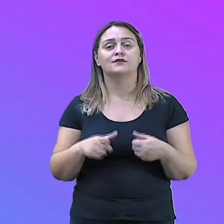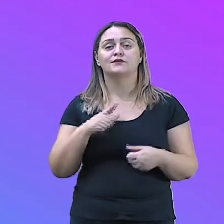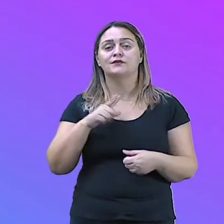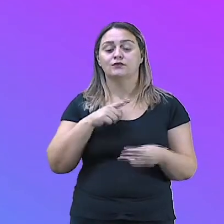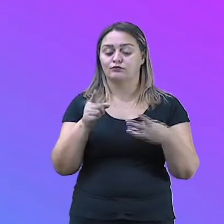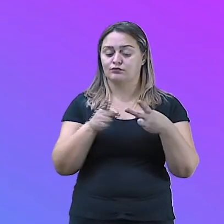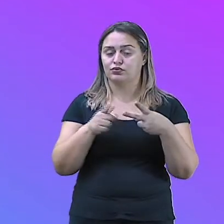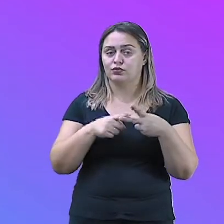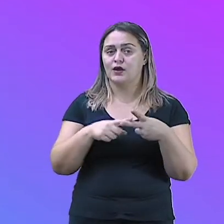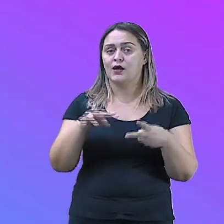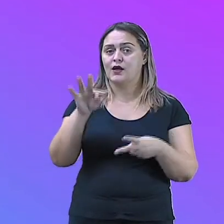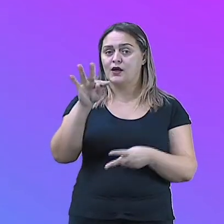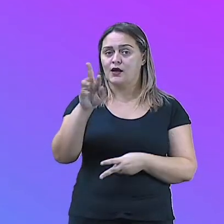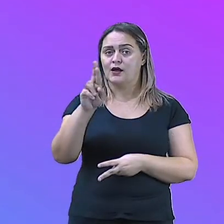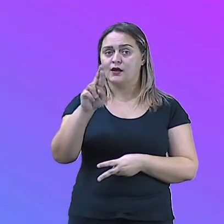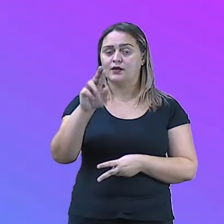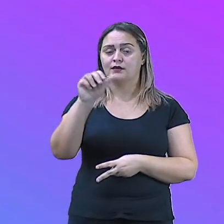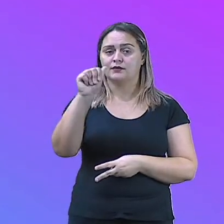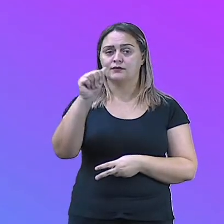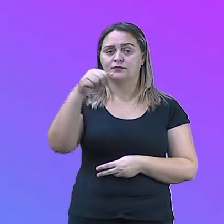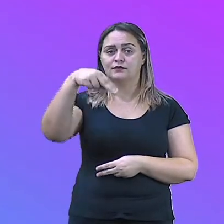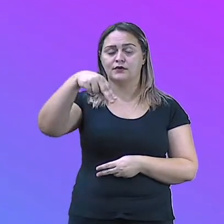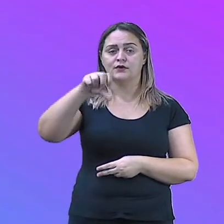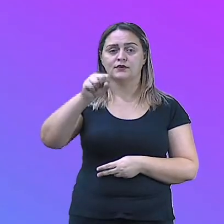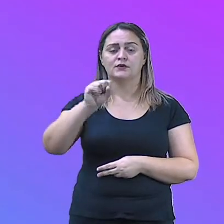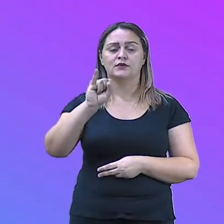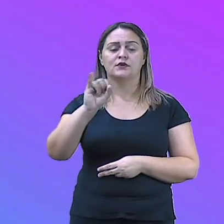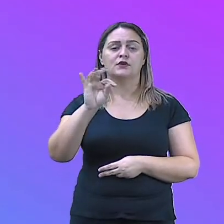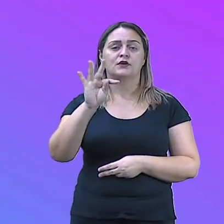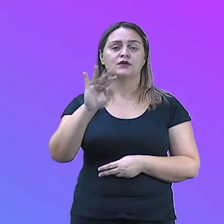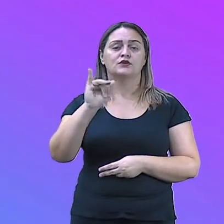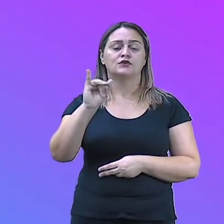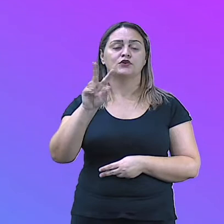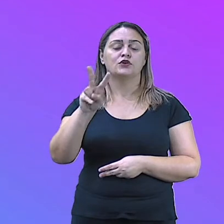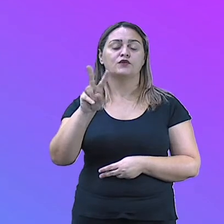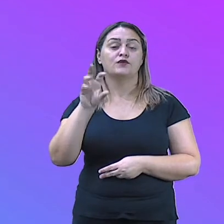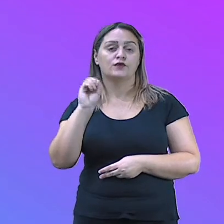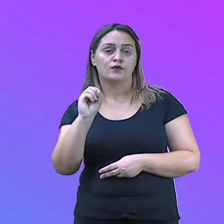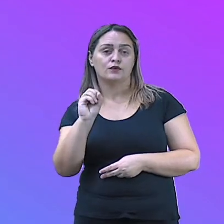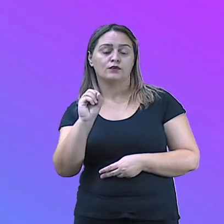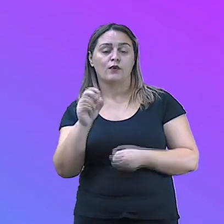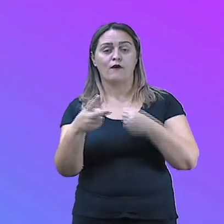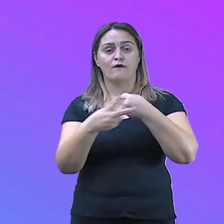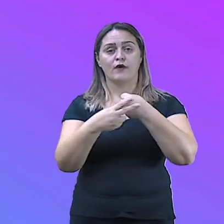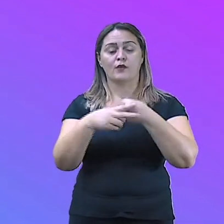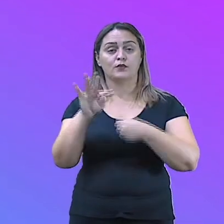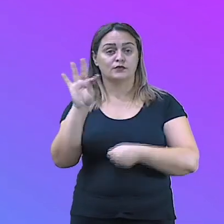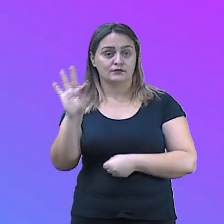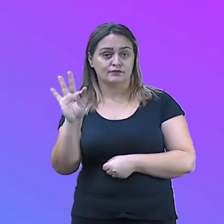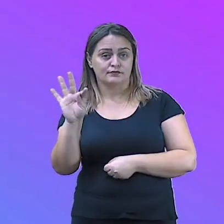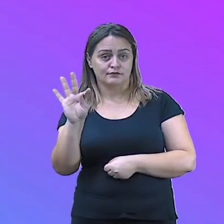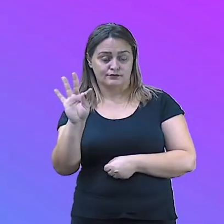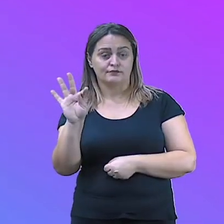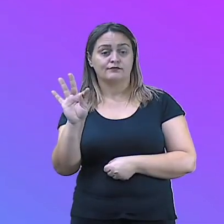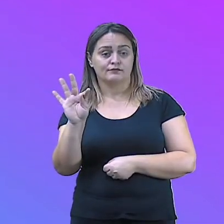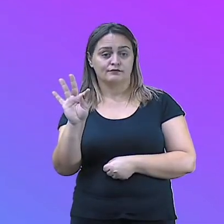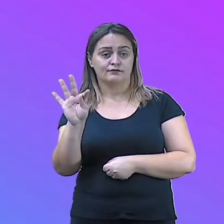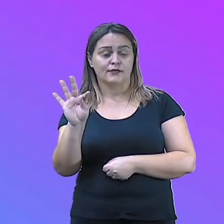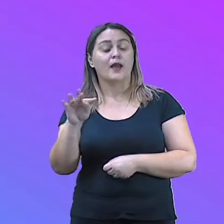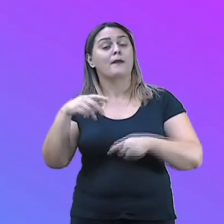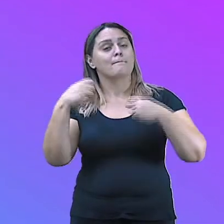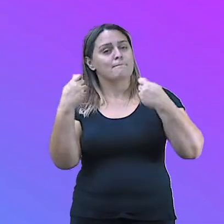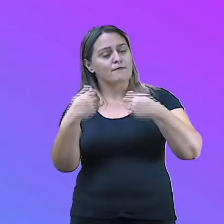Os transitivos são aqueles que necessitam de um complemento. Eles não têm o sentido completo. Perceberam? Pois